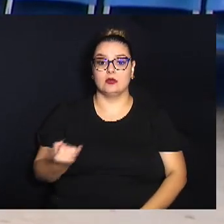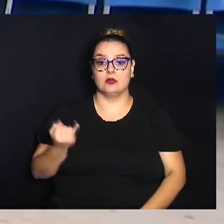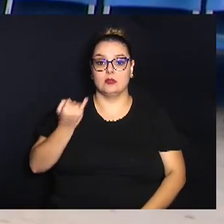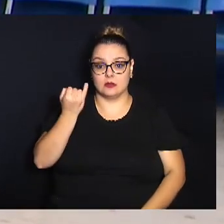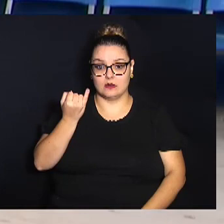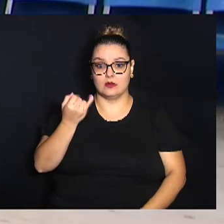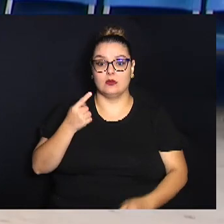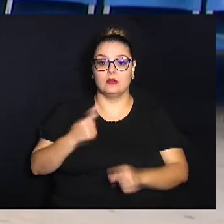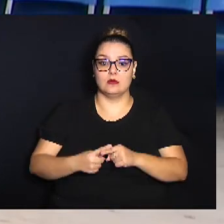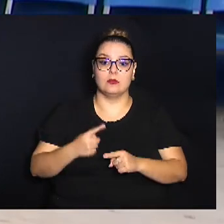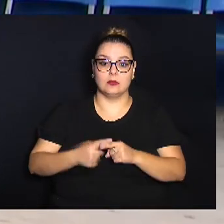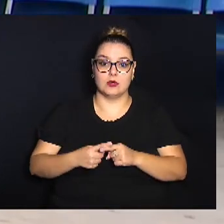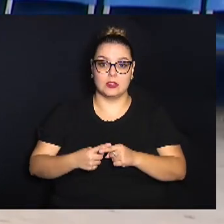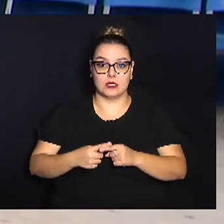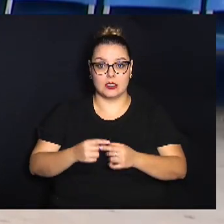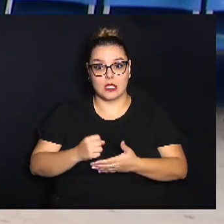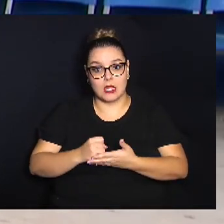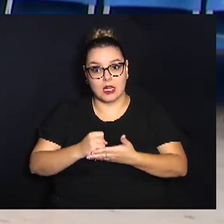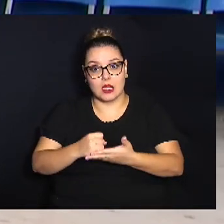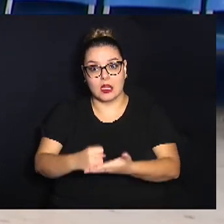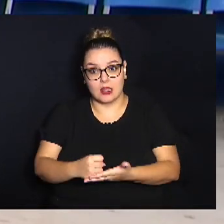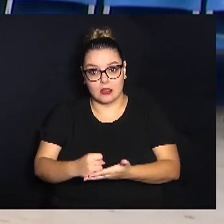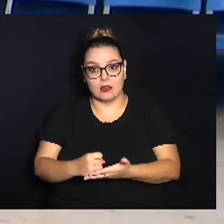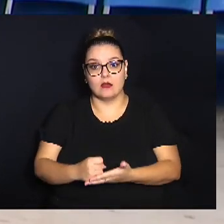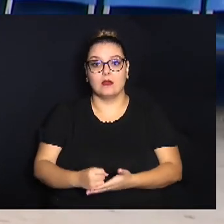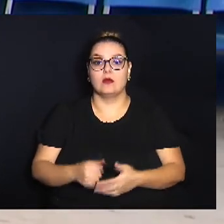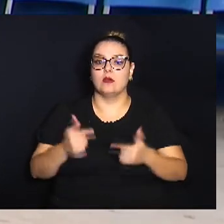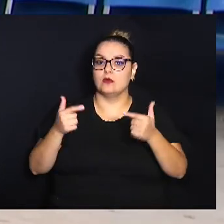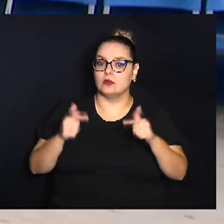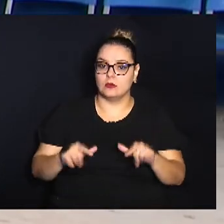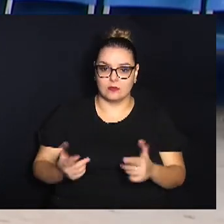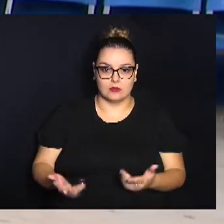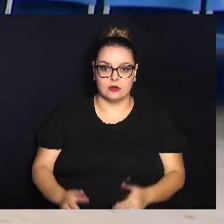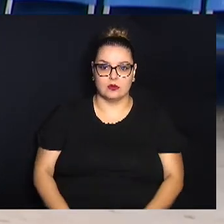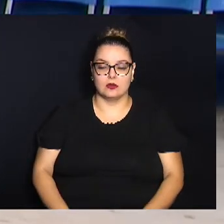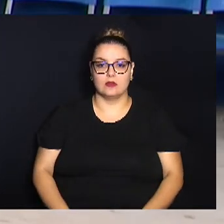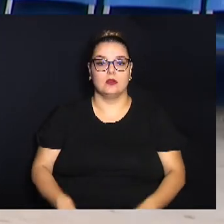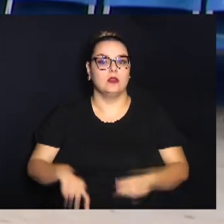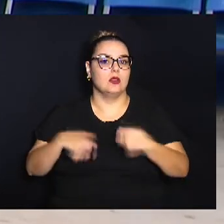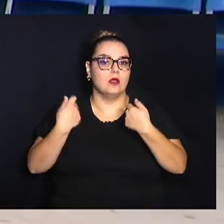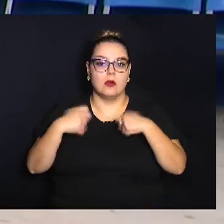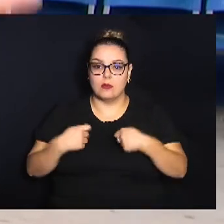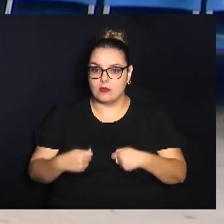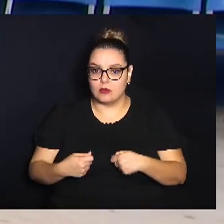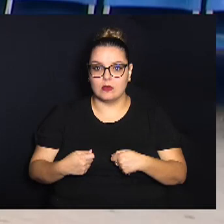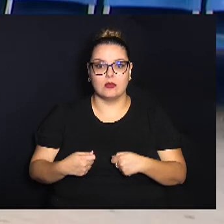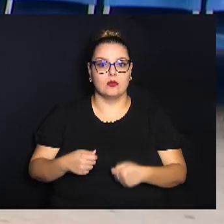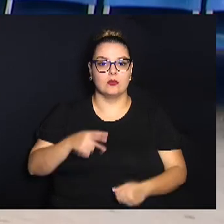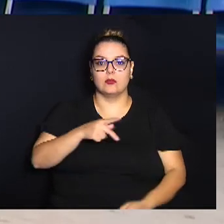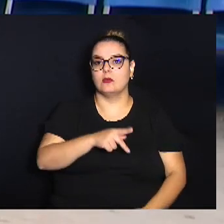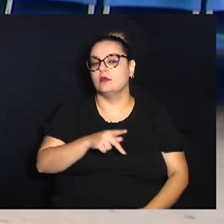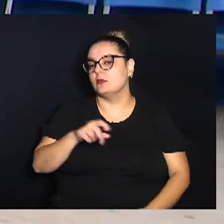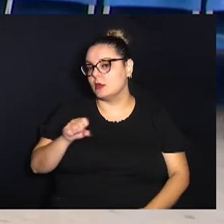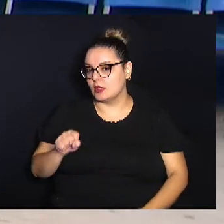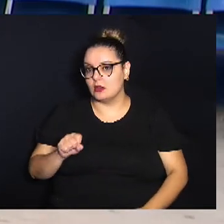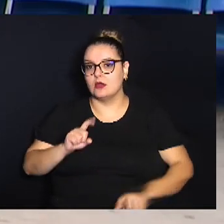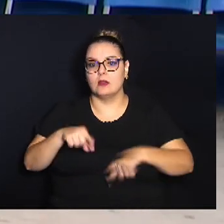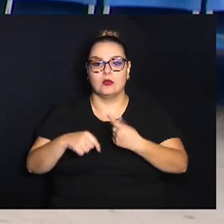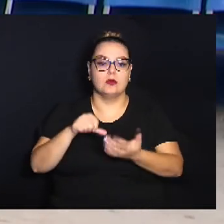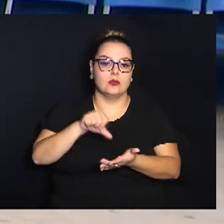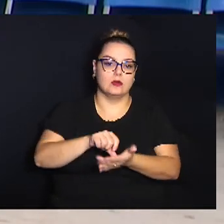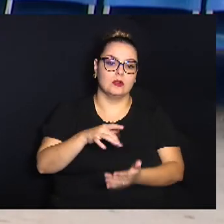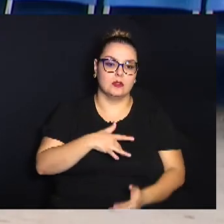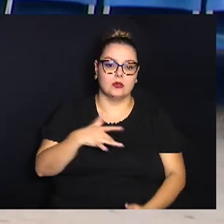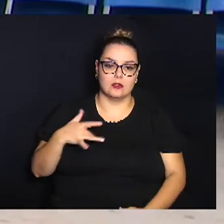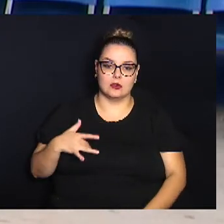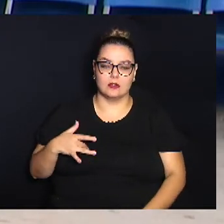ele leva isso com ele e aonde ele for precisar, por exemplo, num pronto-socorro ou em outra unidade de saúde,